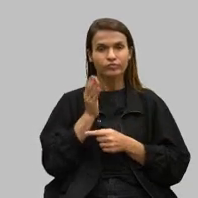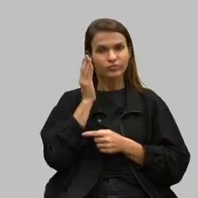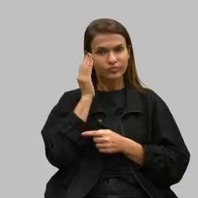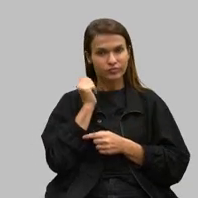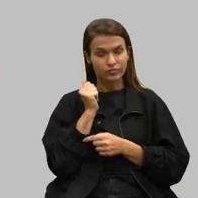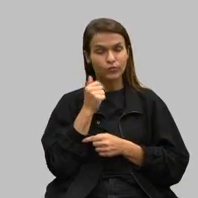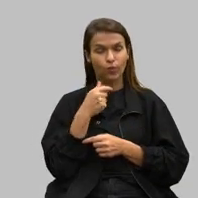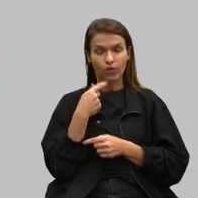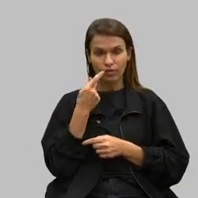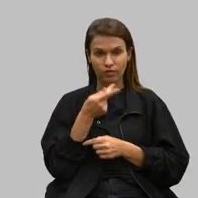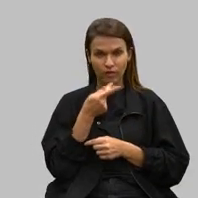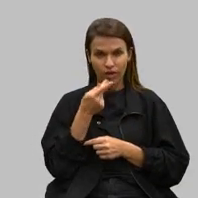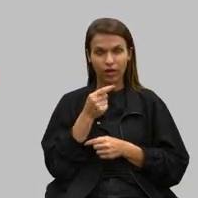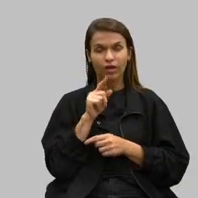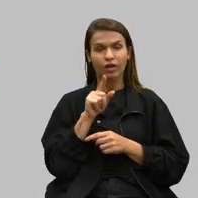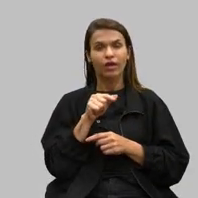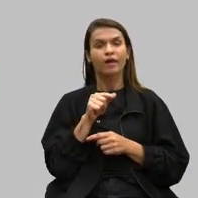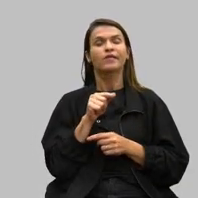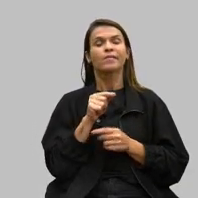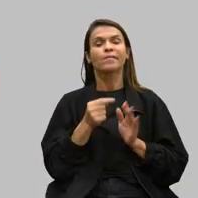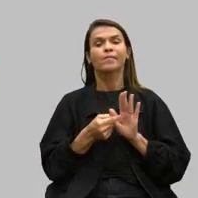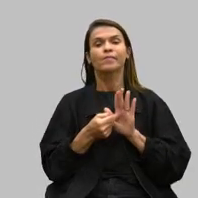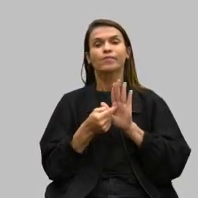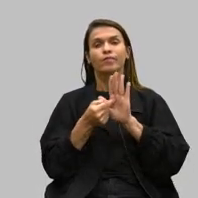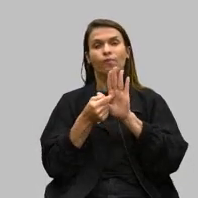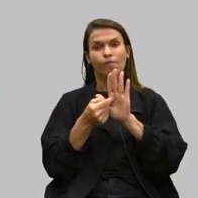falando, que é trazer realmente,